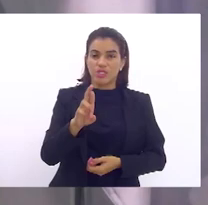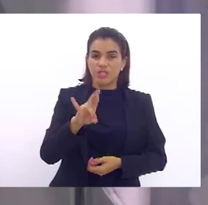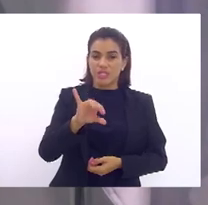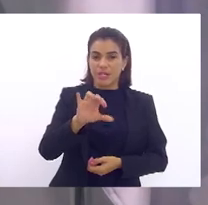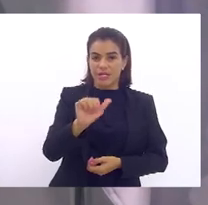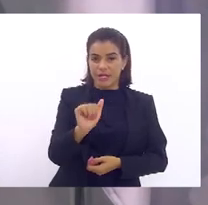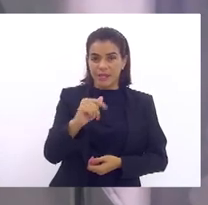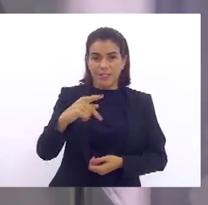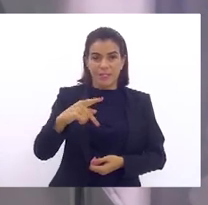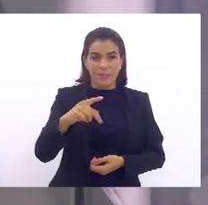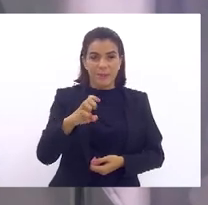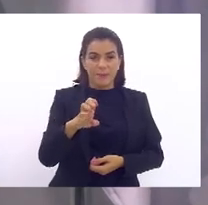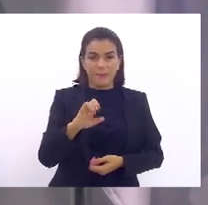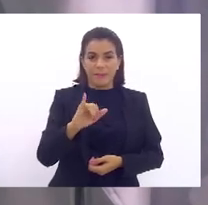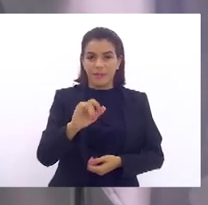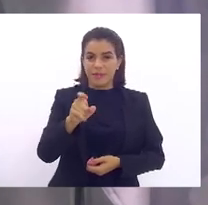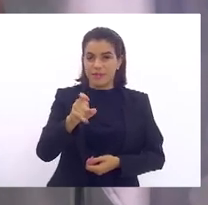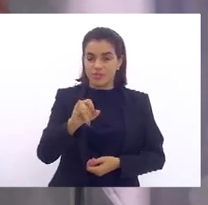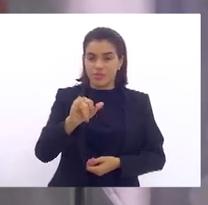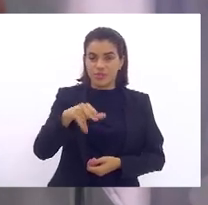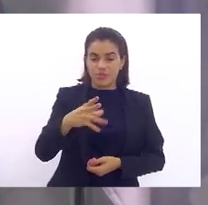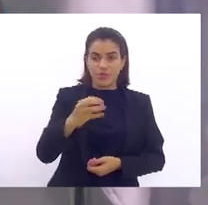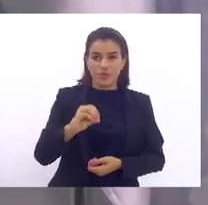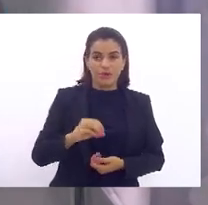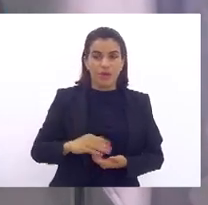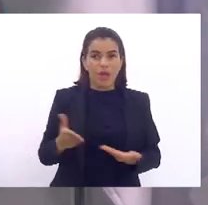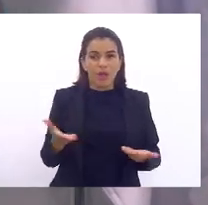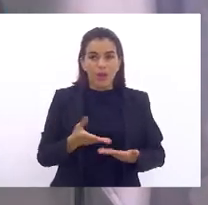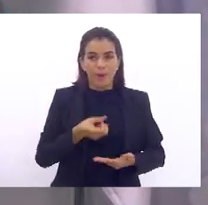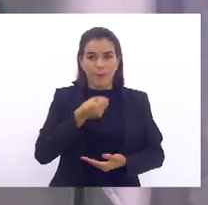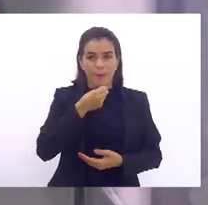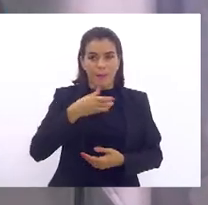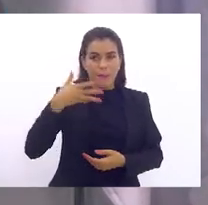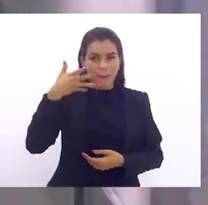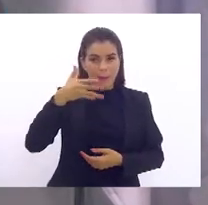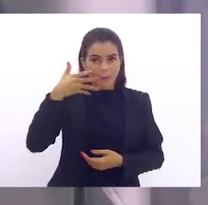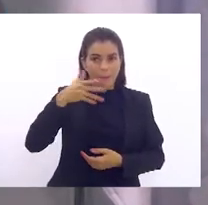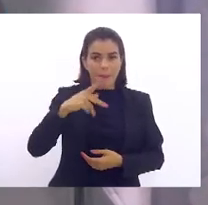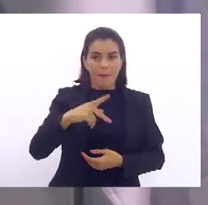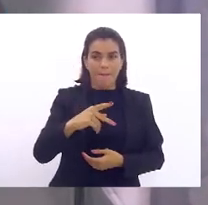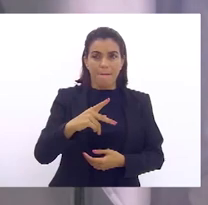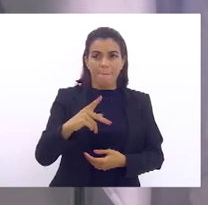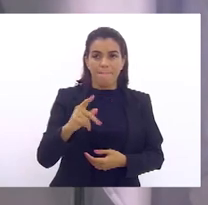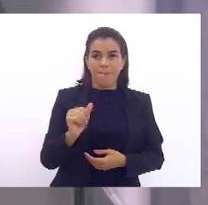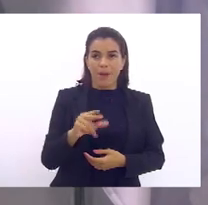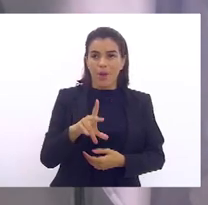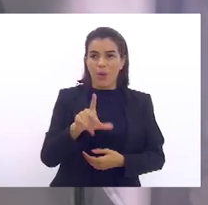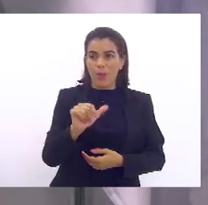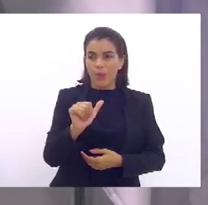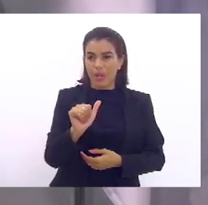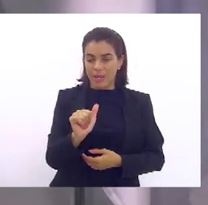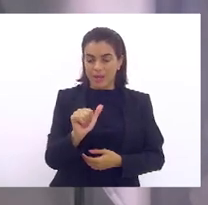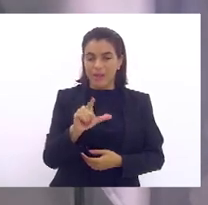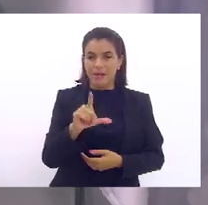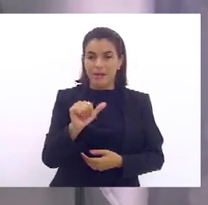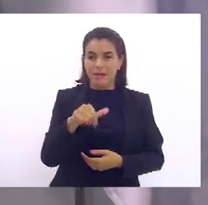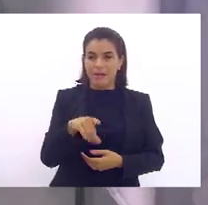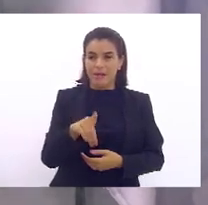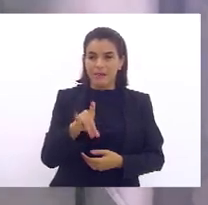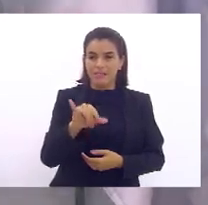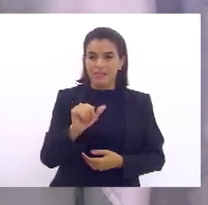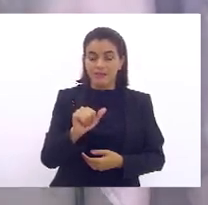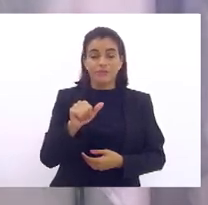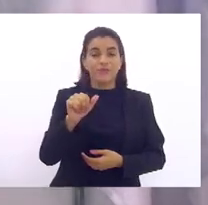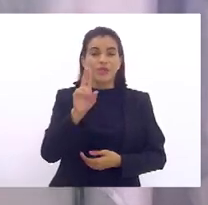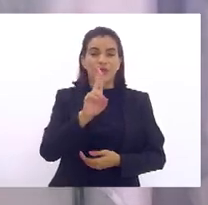aqui peço eh a palavra da senhora Paula L que é coordenadora do projeto mulheril da